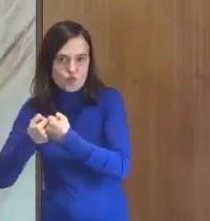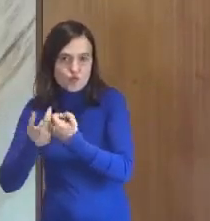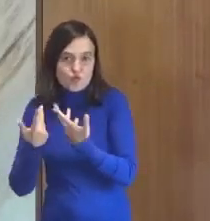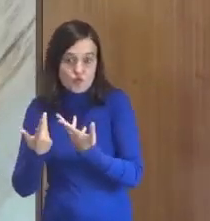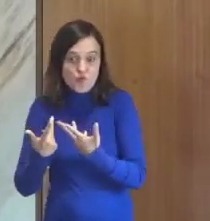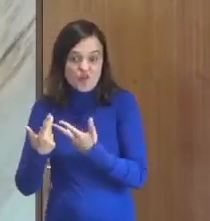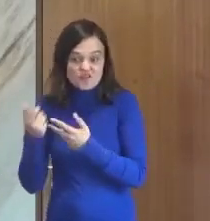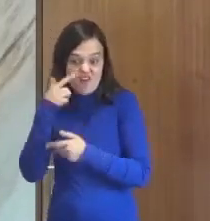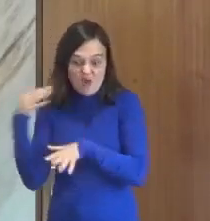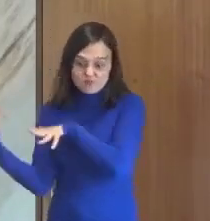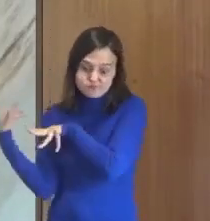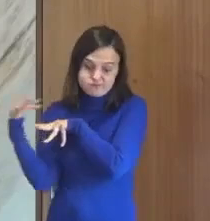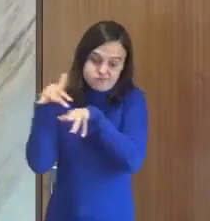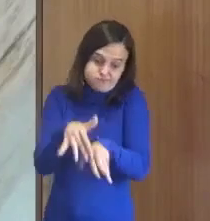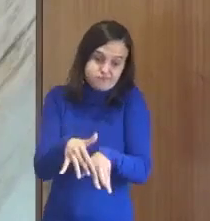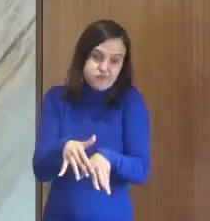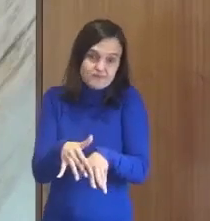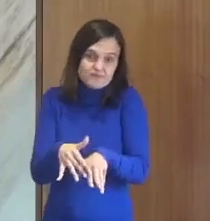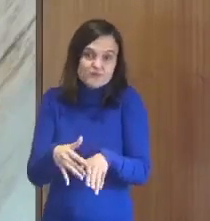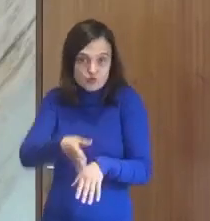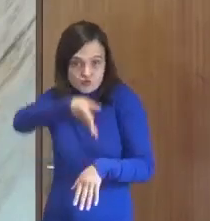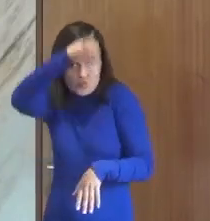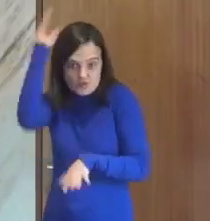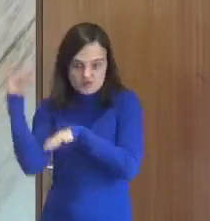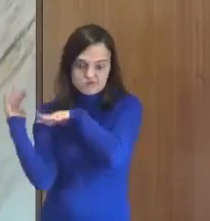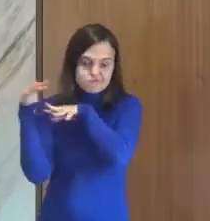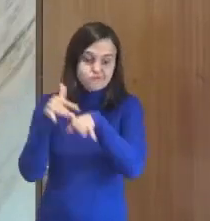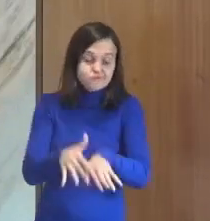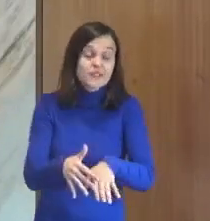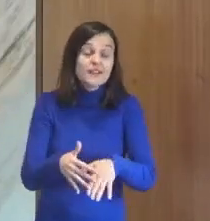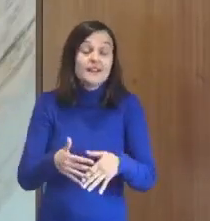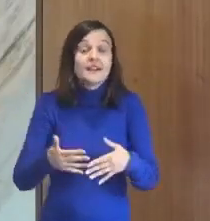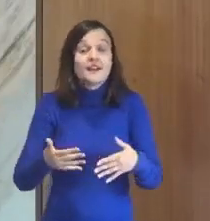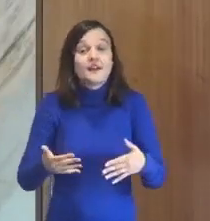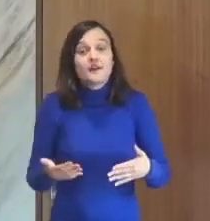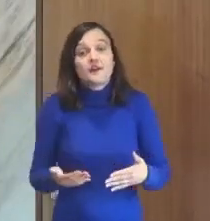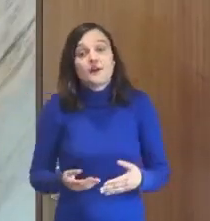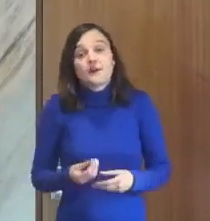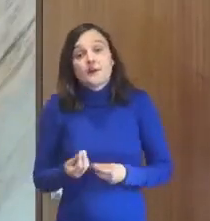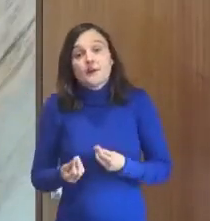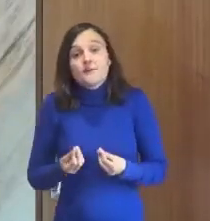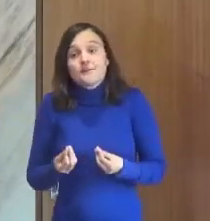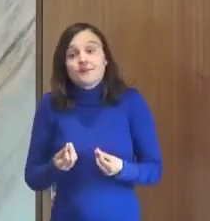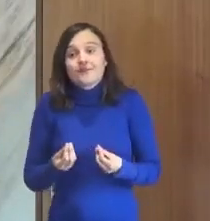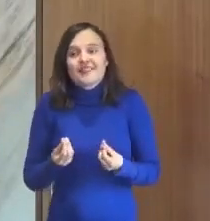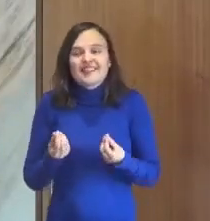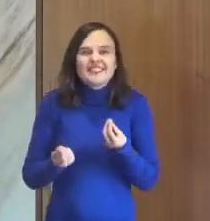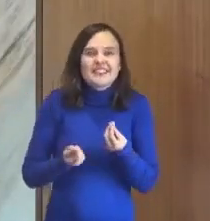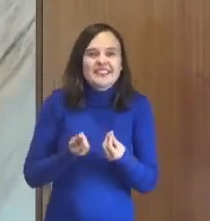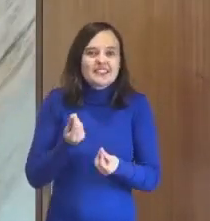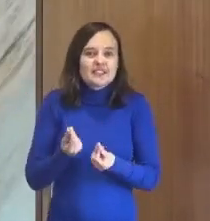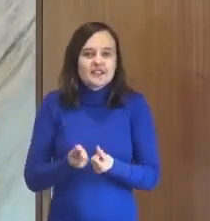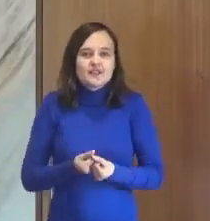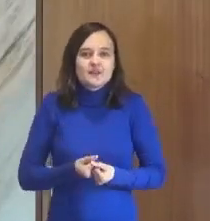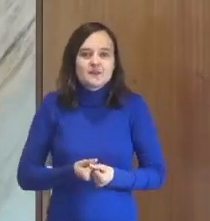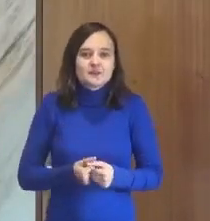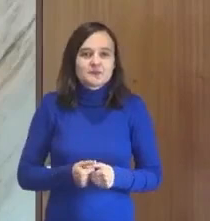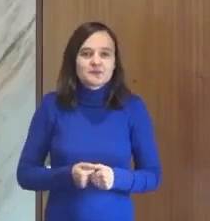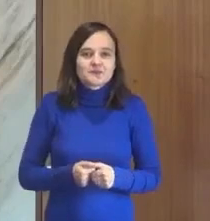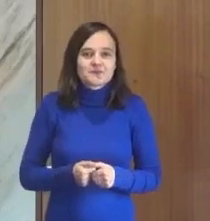contra os invasores, não é? Contra os romanos, ser uma espécie de